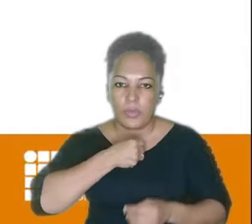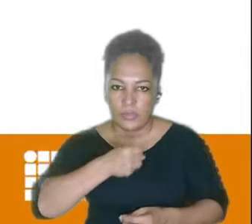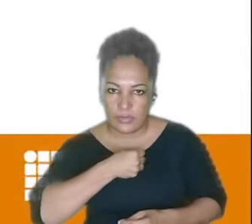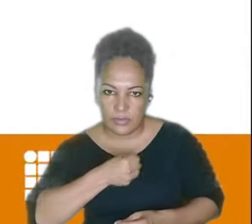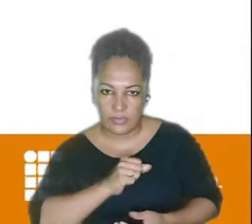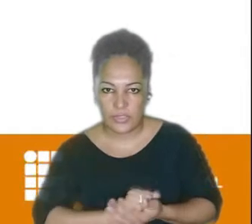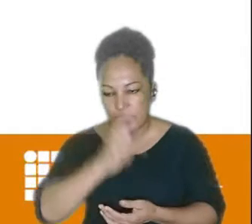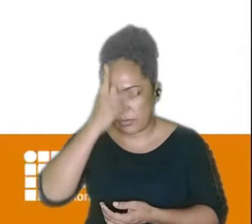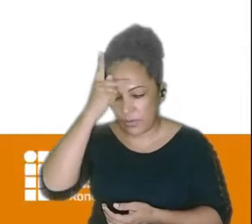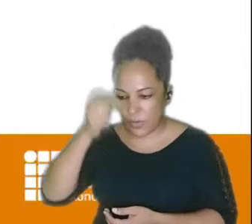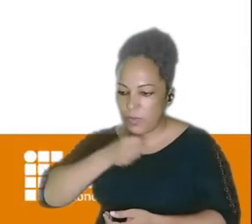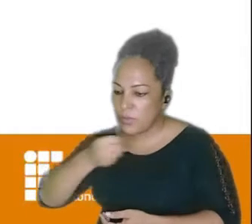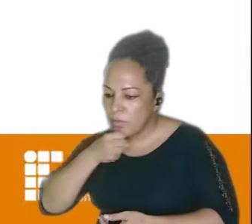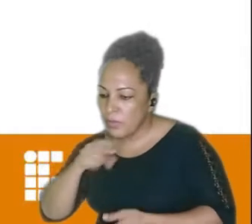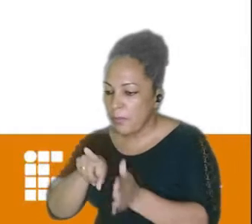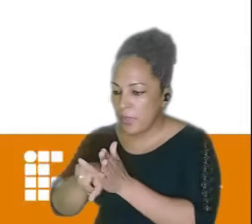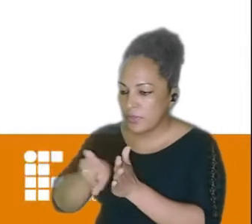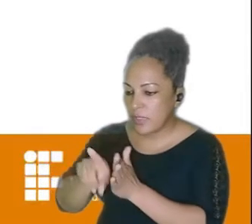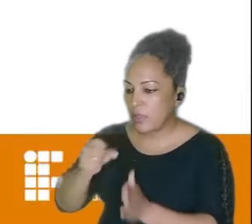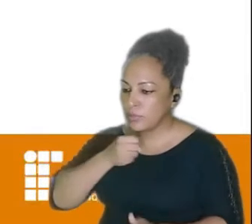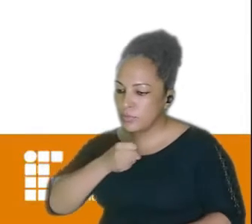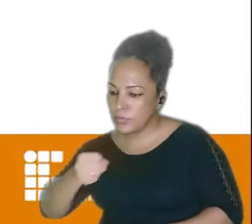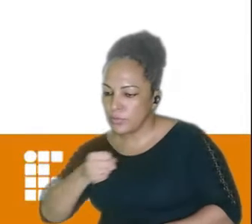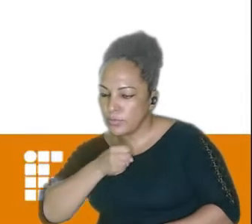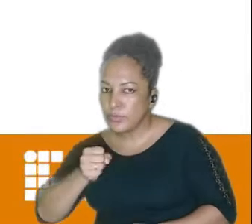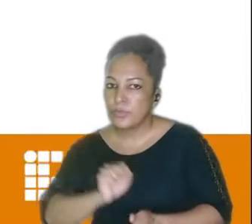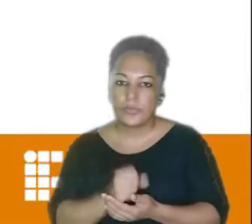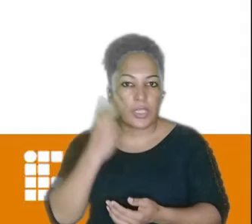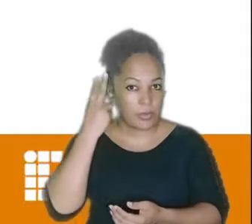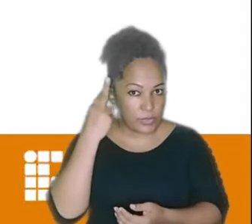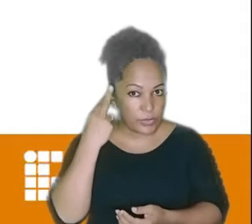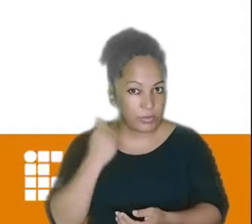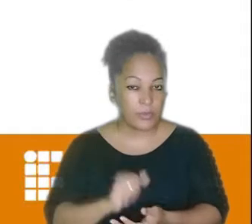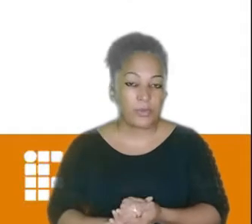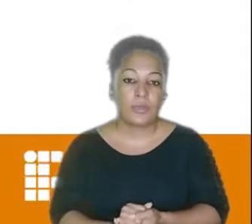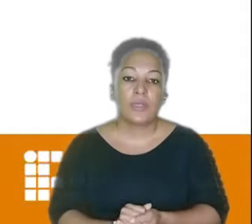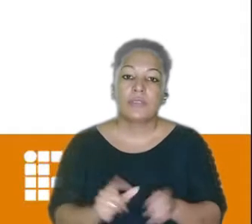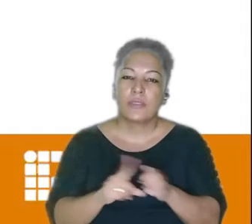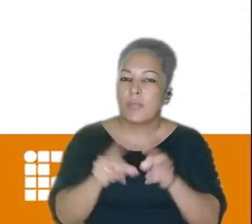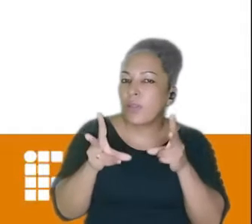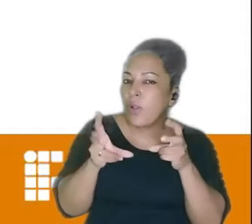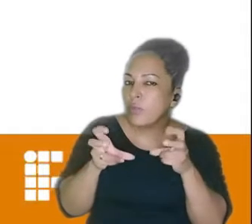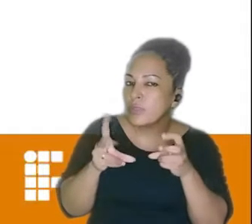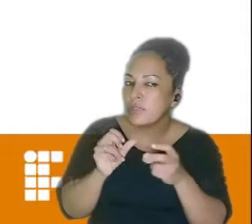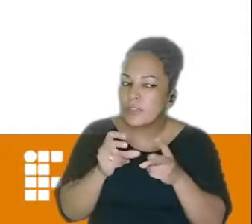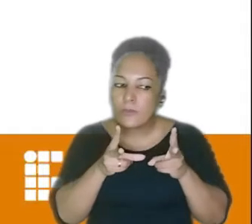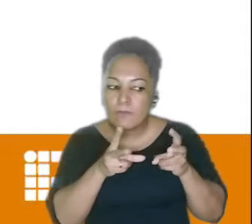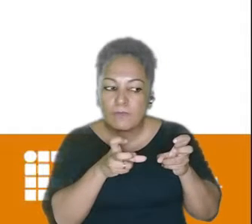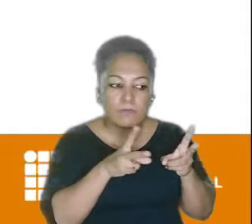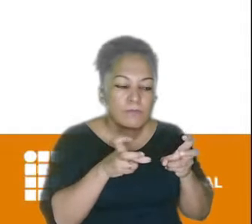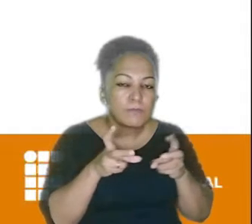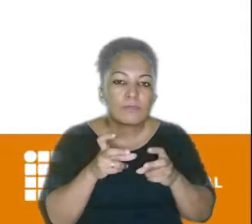como a entrevista, ou seja, entrevistar a pessoa, perguntar, né? É a mais comum delas. A